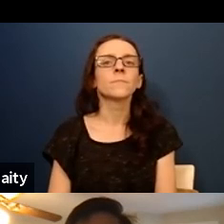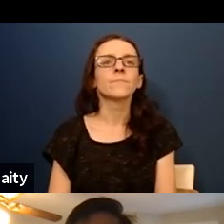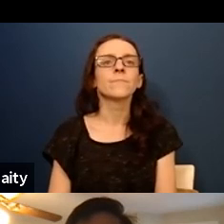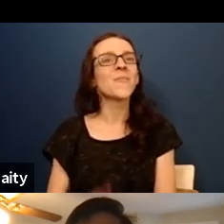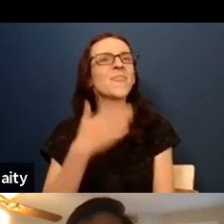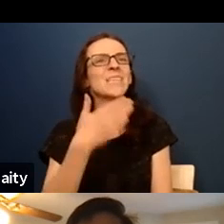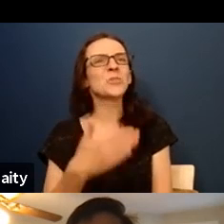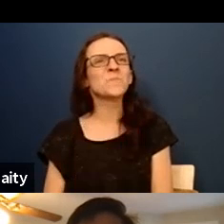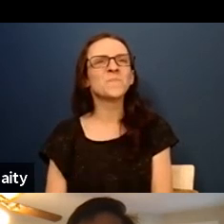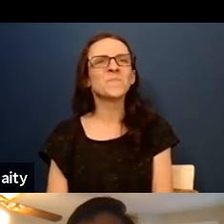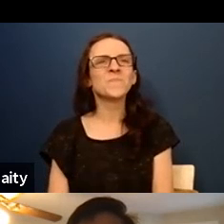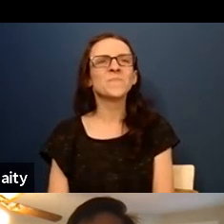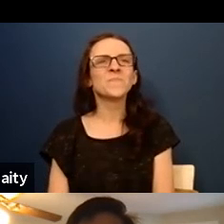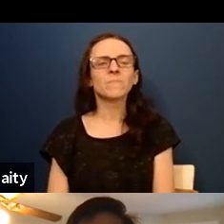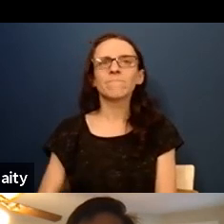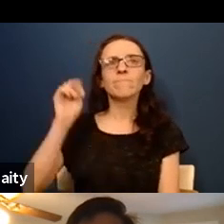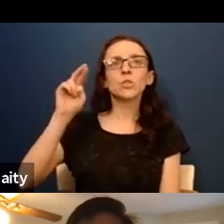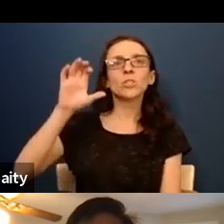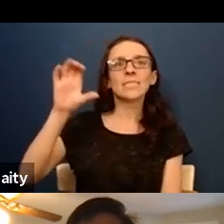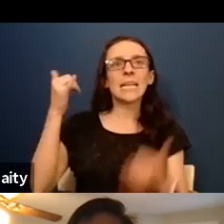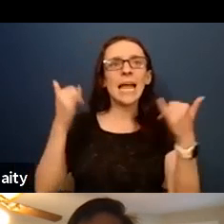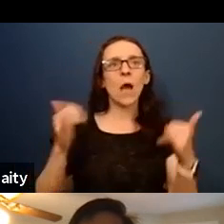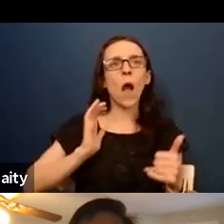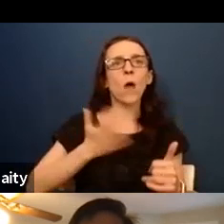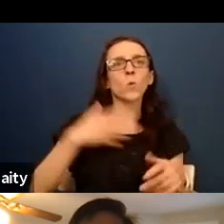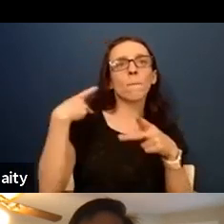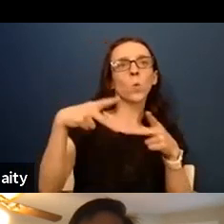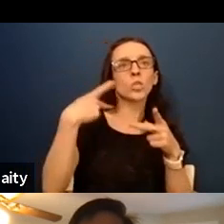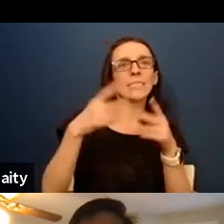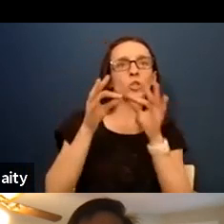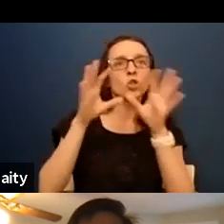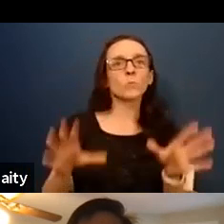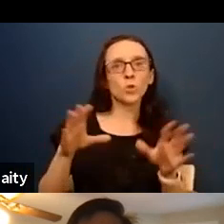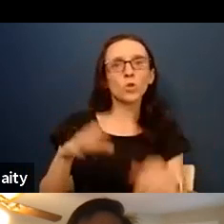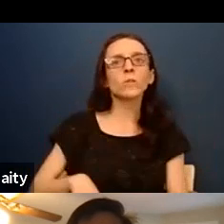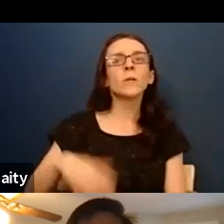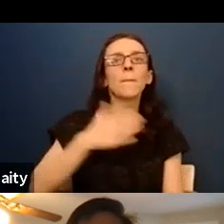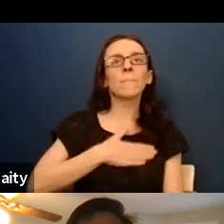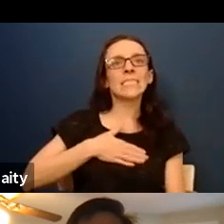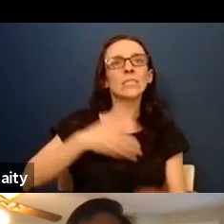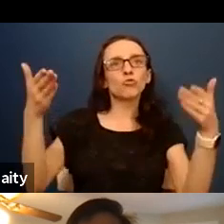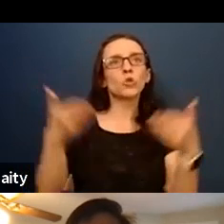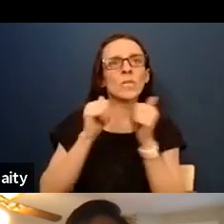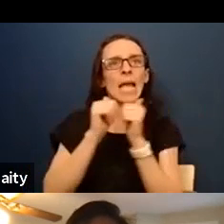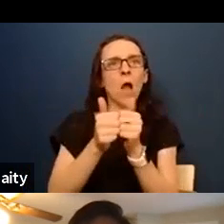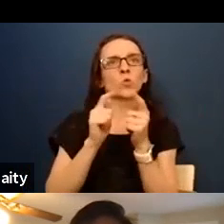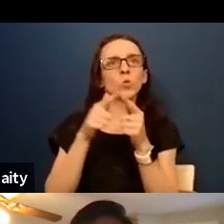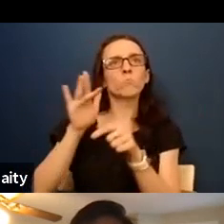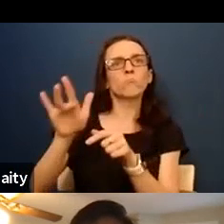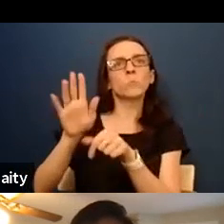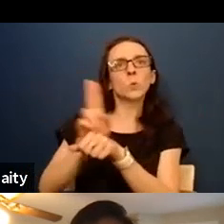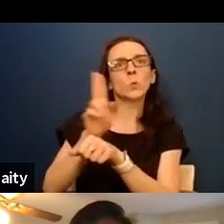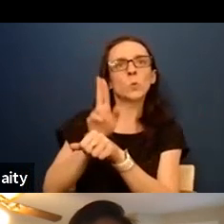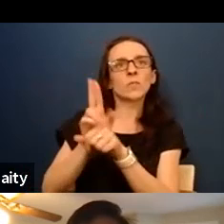Thank you. Thank you. Our Portuguese interpreter is Christian Leitner. Will you please give Zoom instructions in Portuguese?